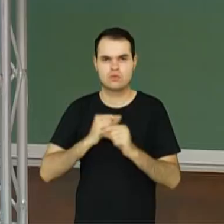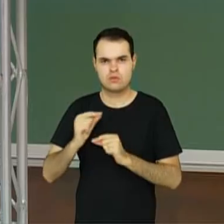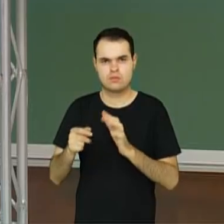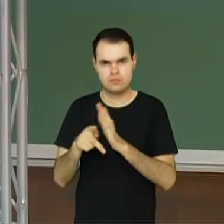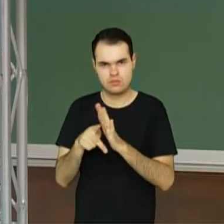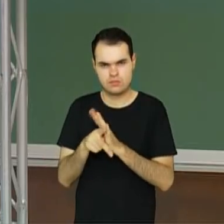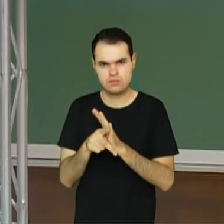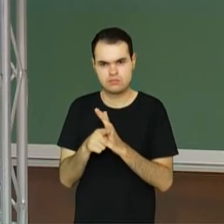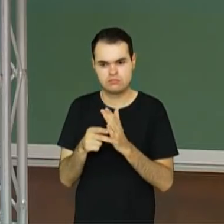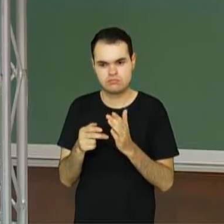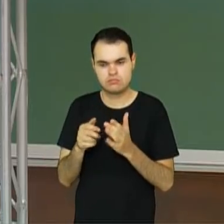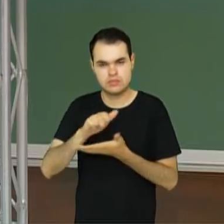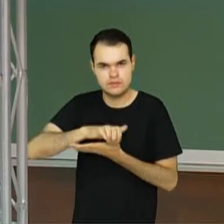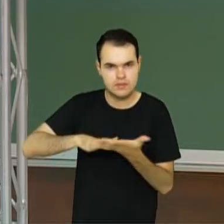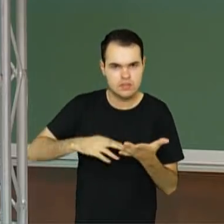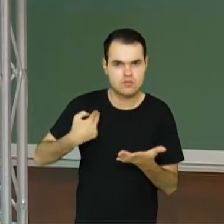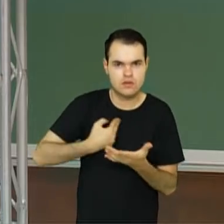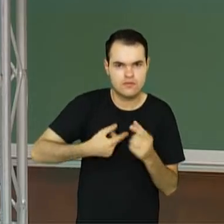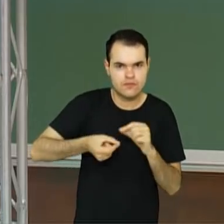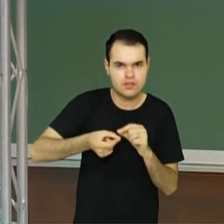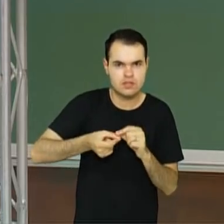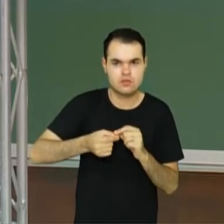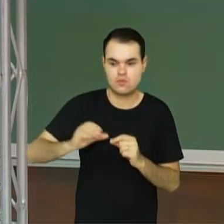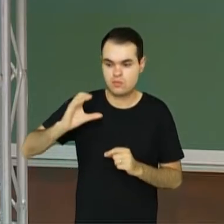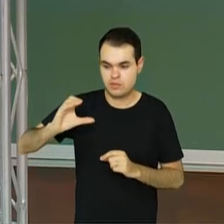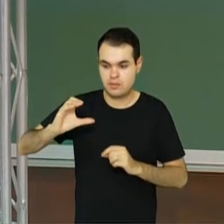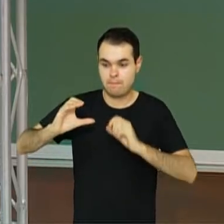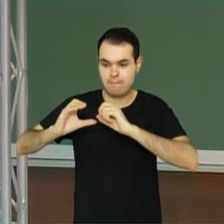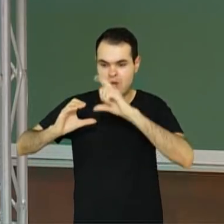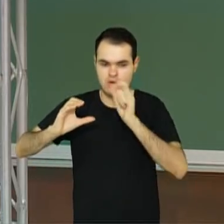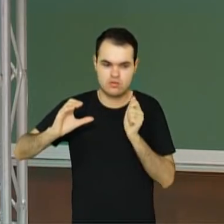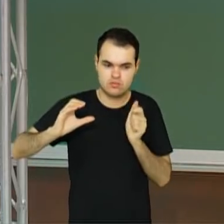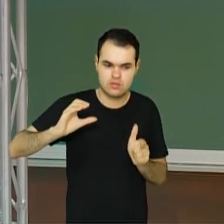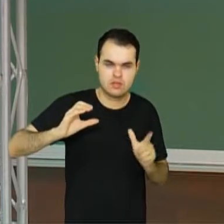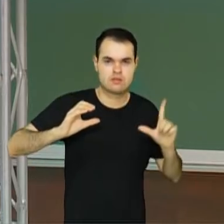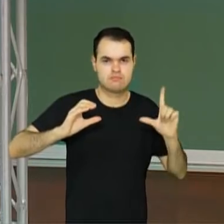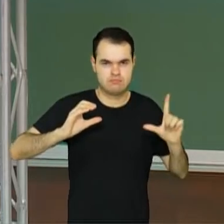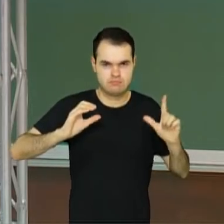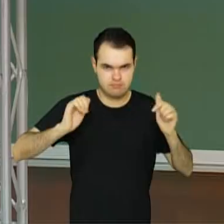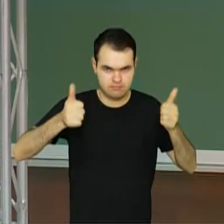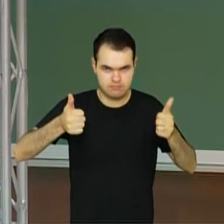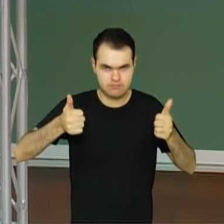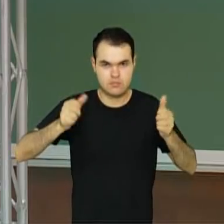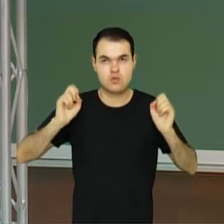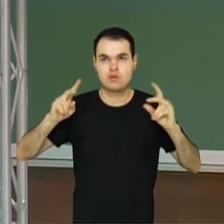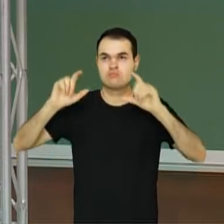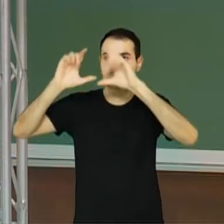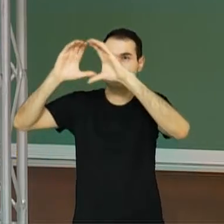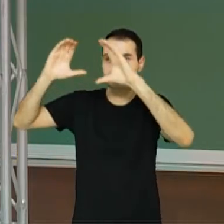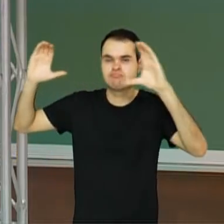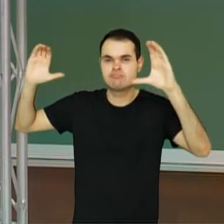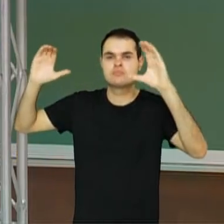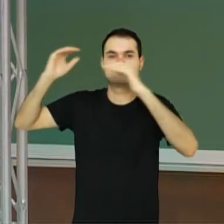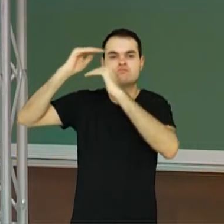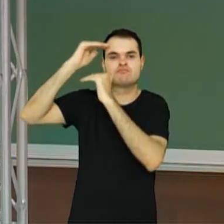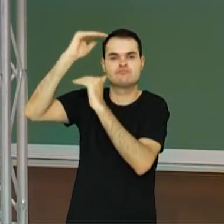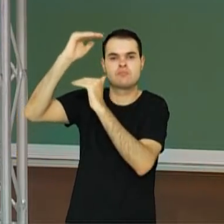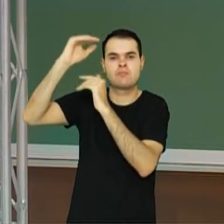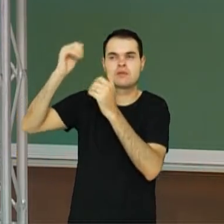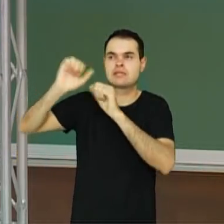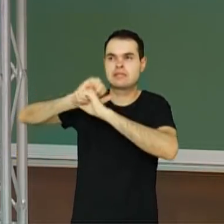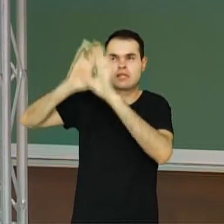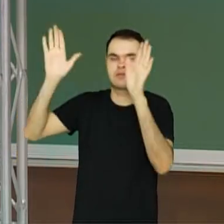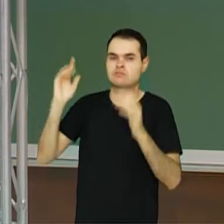dos exercícios que nós resolvemos, que o comprimento seria maior que a largura. Tá bom? Embora o enunciado não deixe isso muito claro, né, mas eu defini dessa